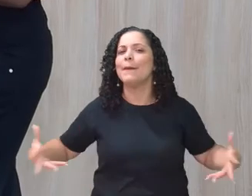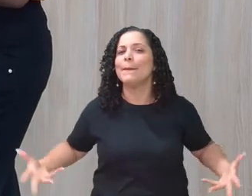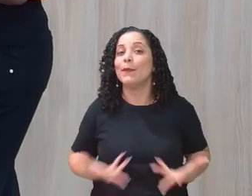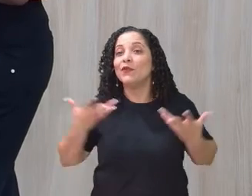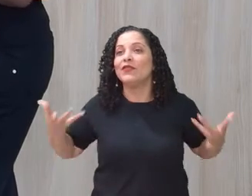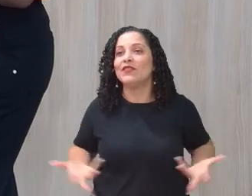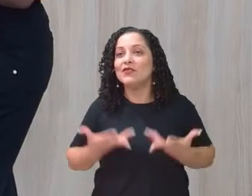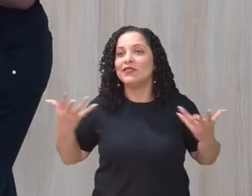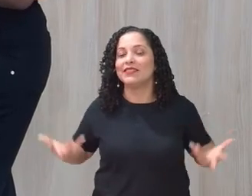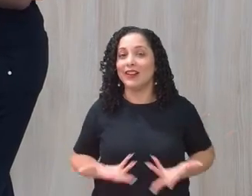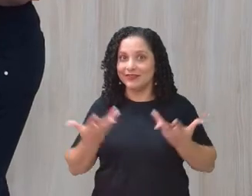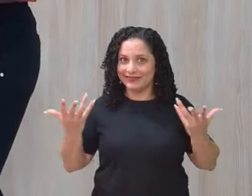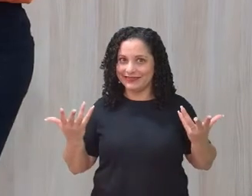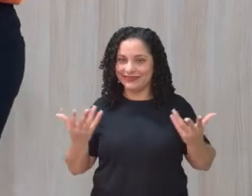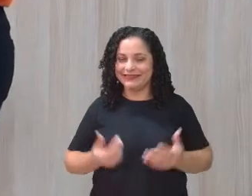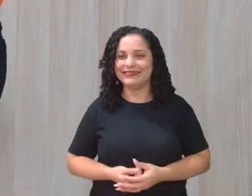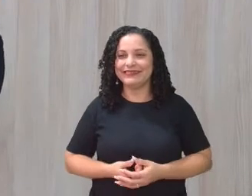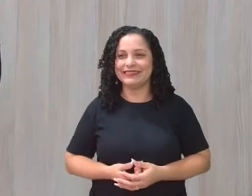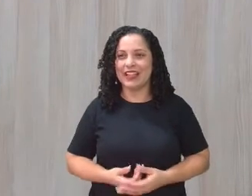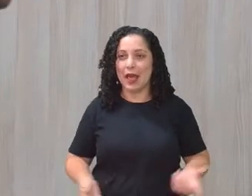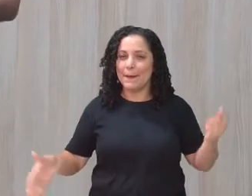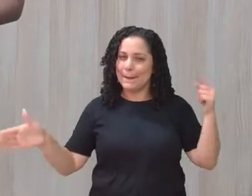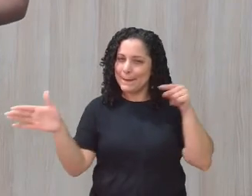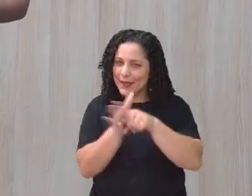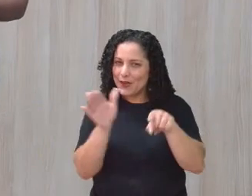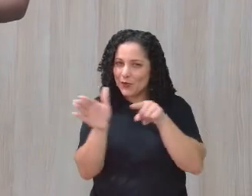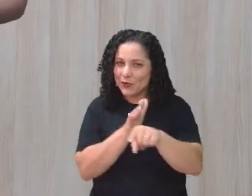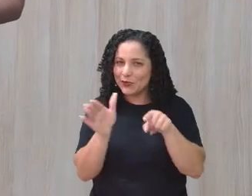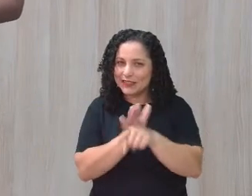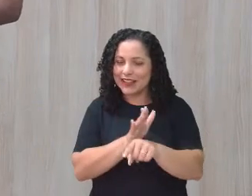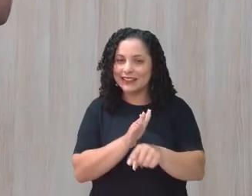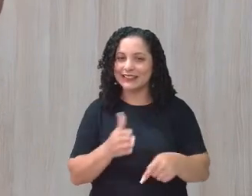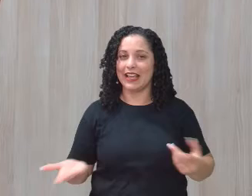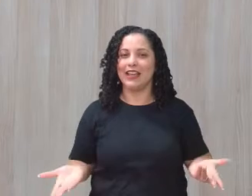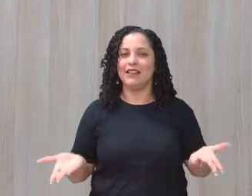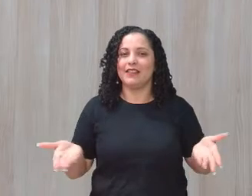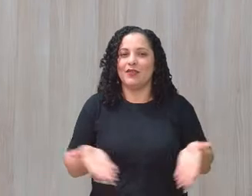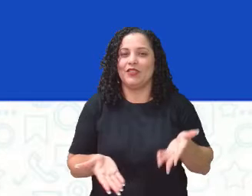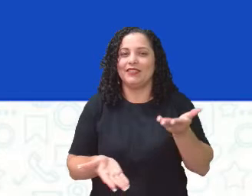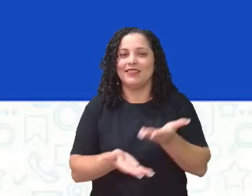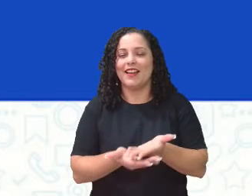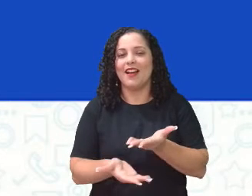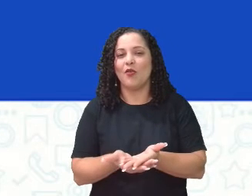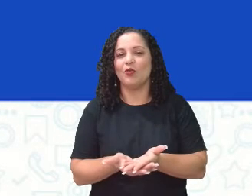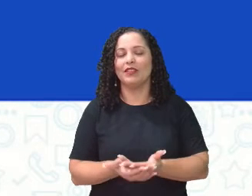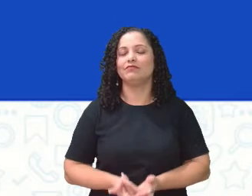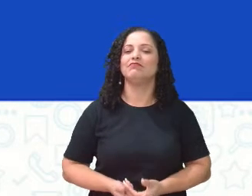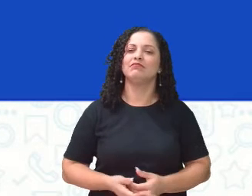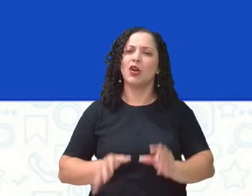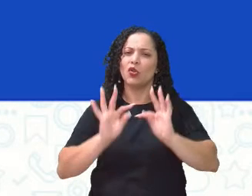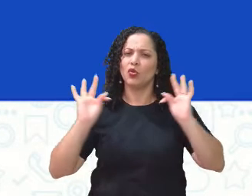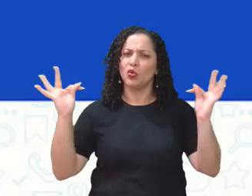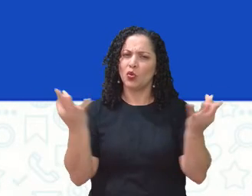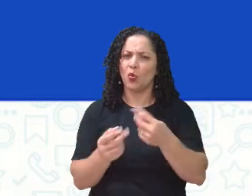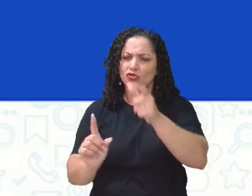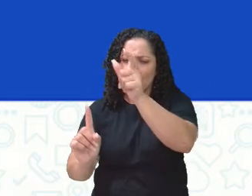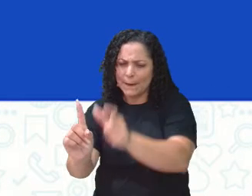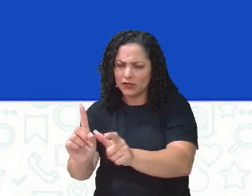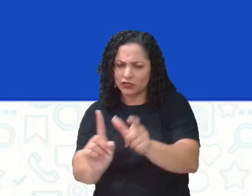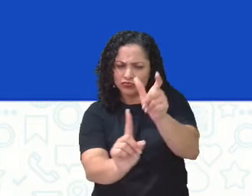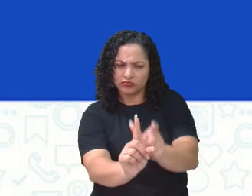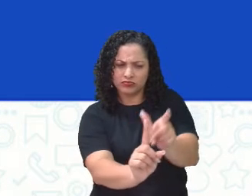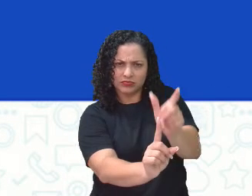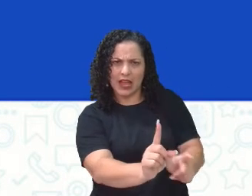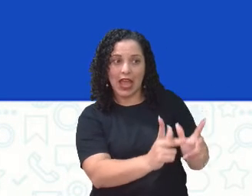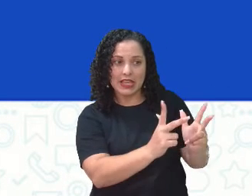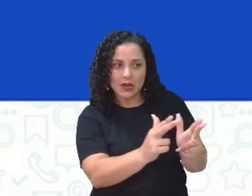motivacional, a pergunta que dá origem à nossa aula, tá certo? Será que todas as personagens são iguais?